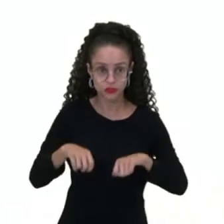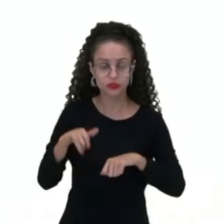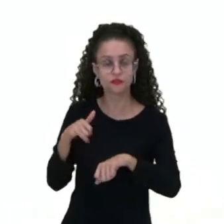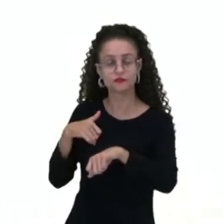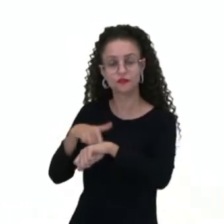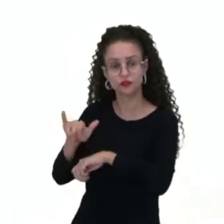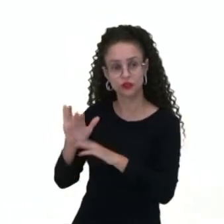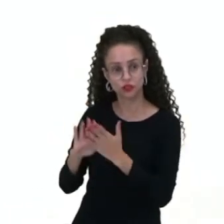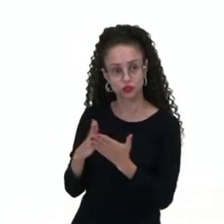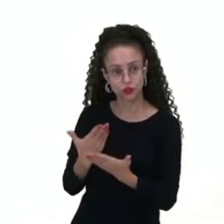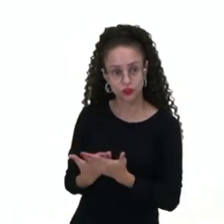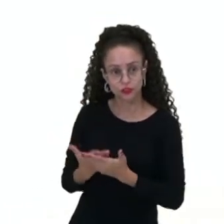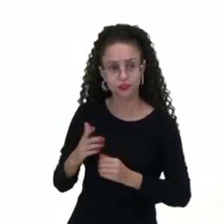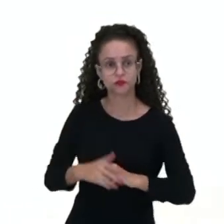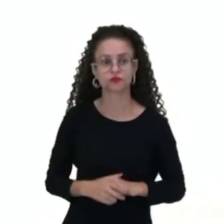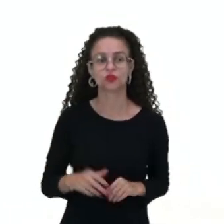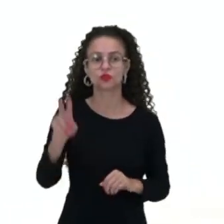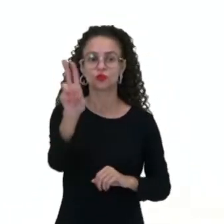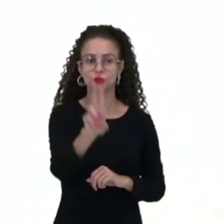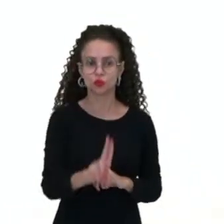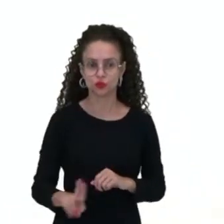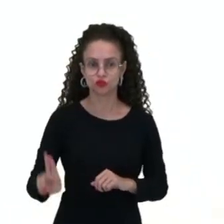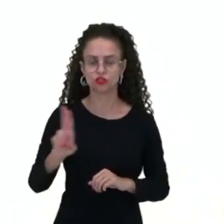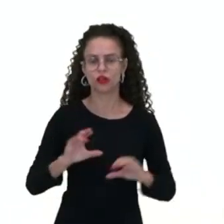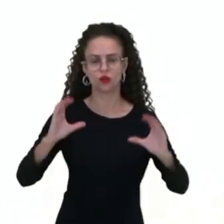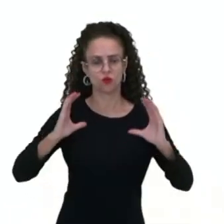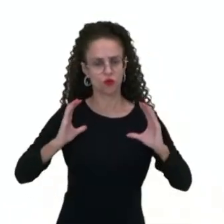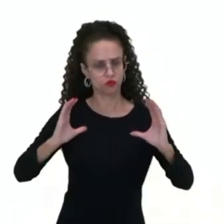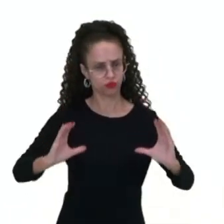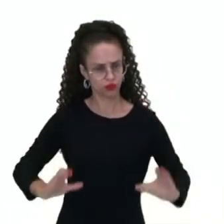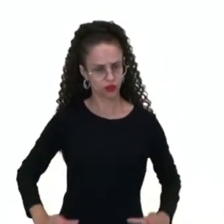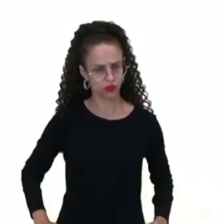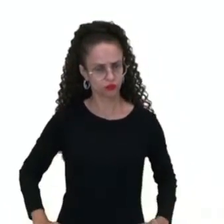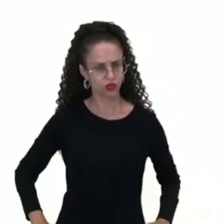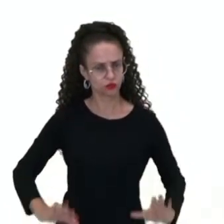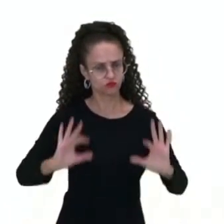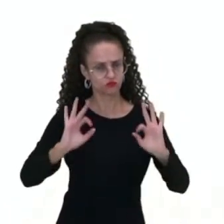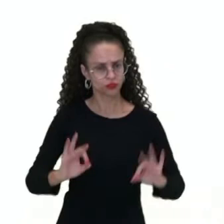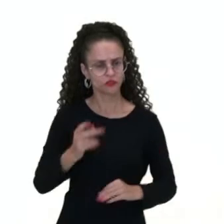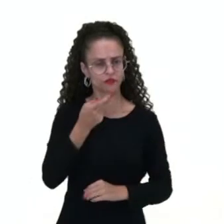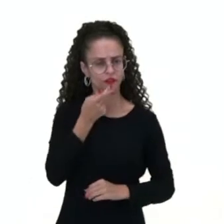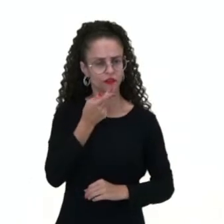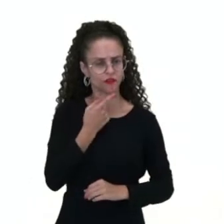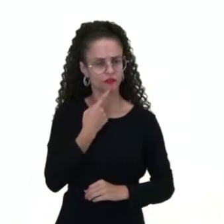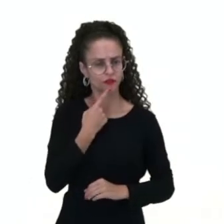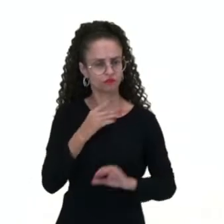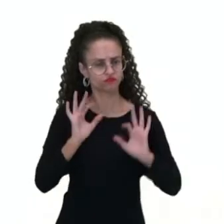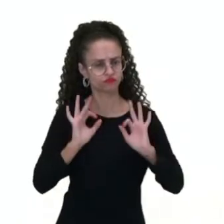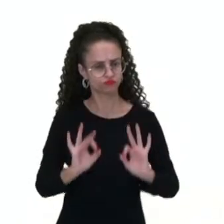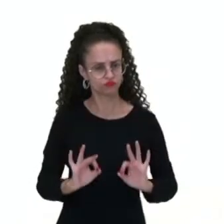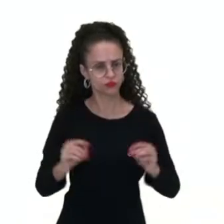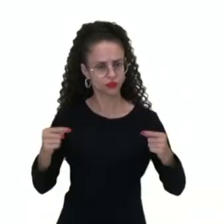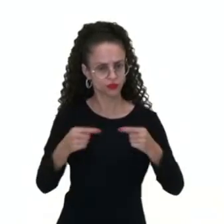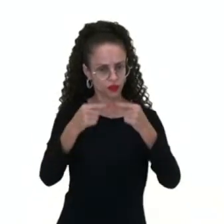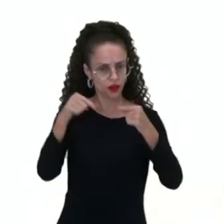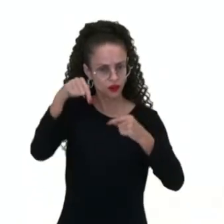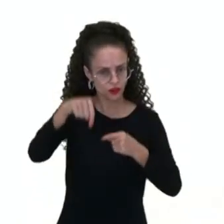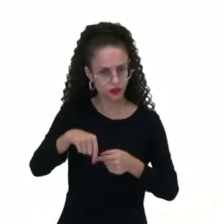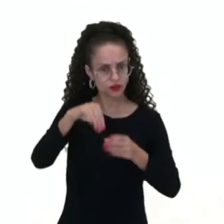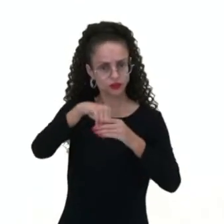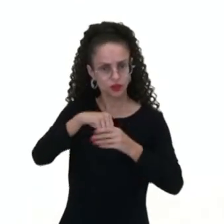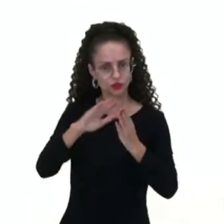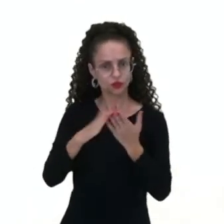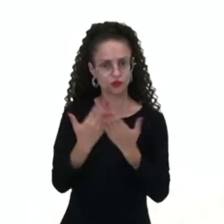escola. Utilizar-se de comportamento e linguagem adequada dentro e fora da